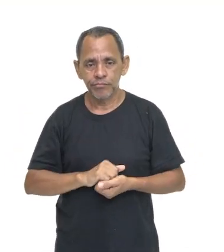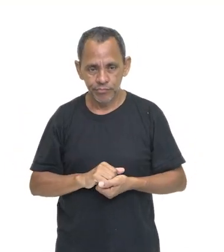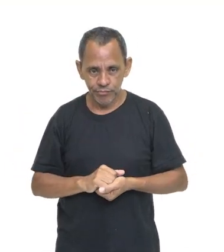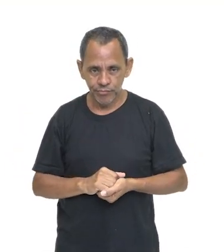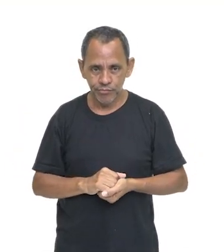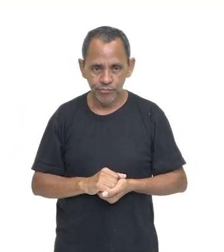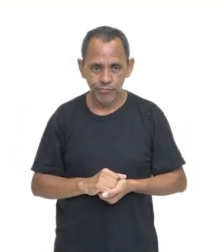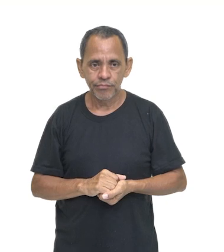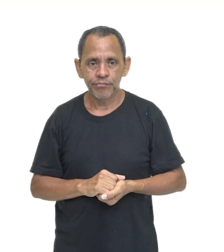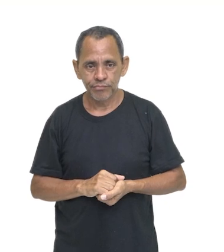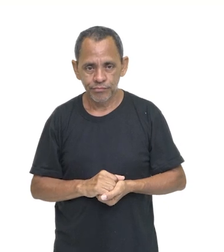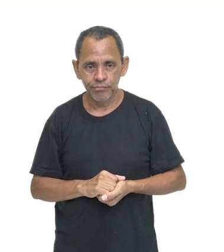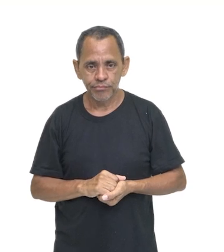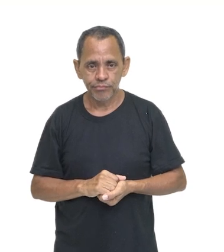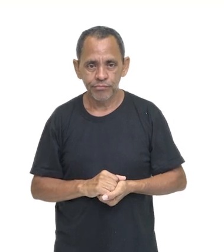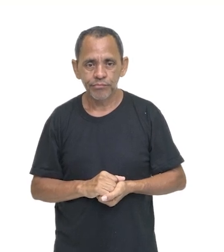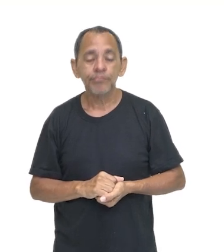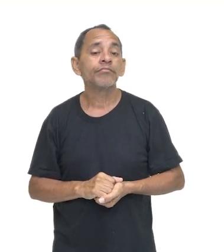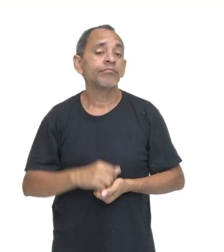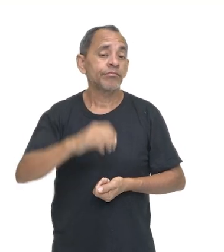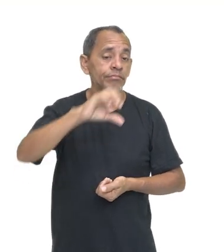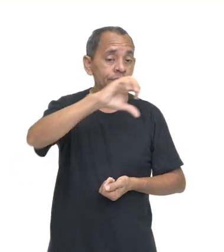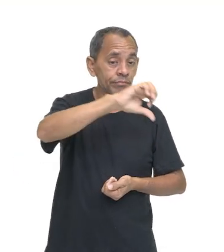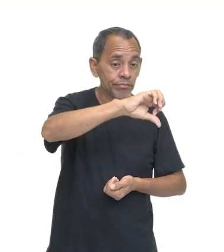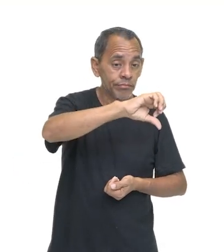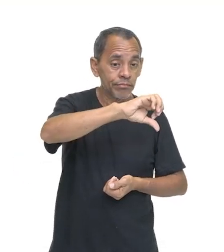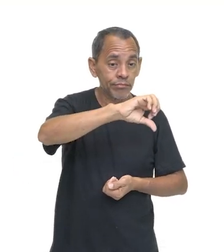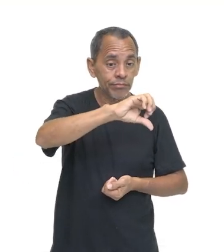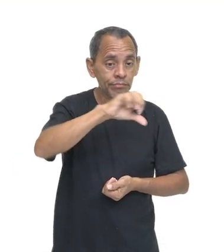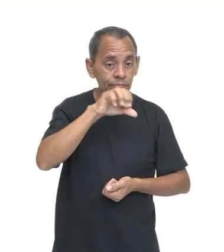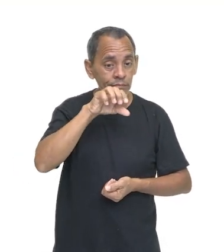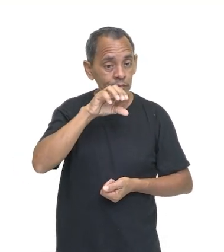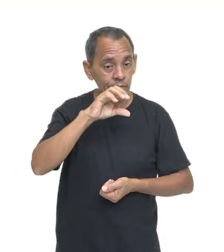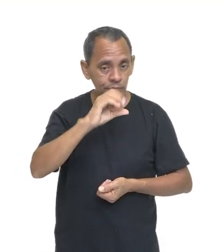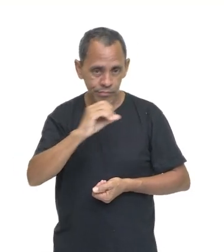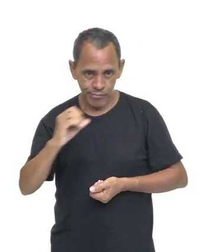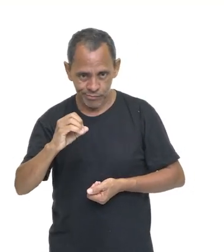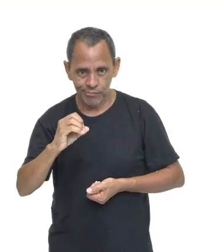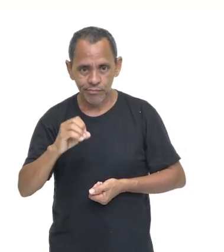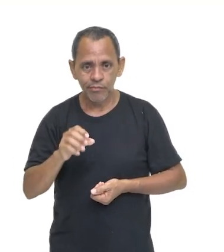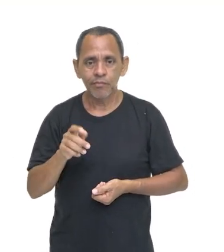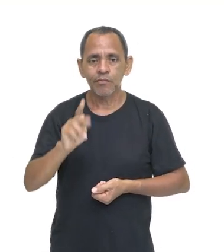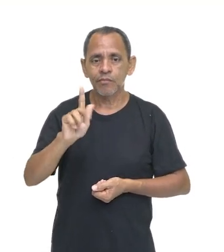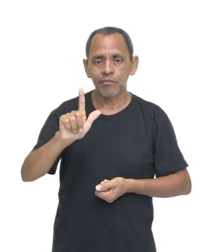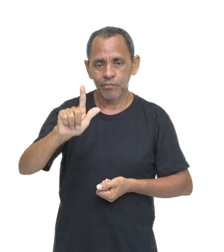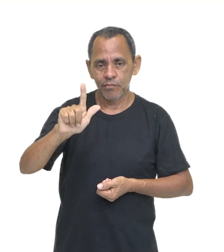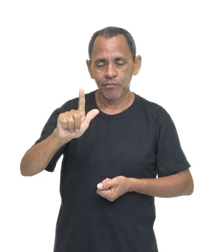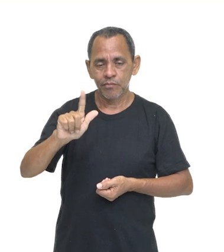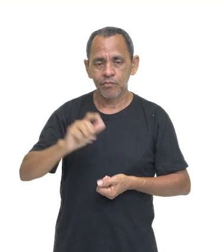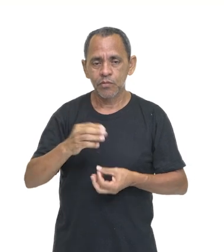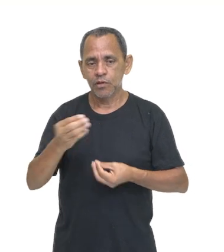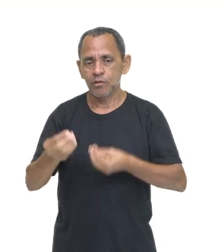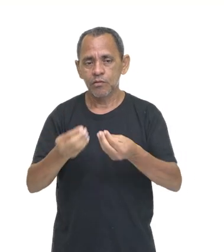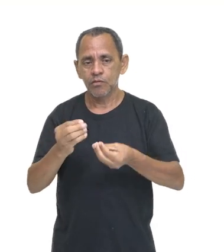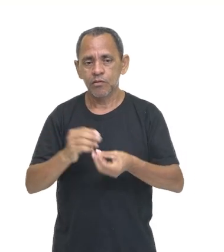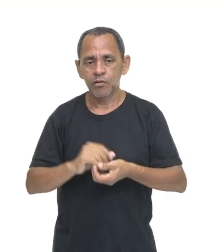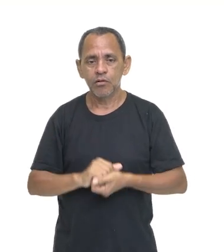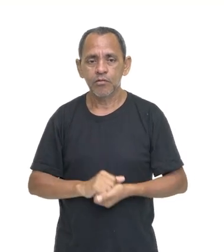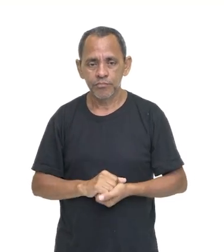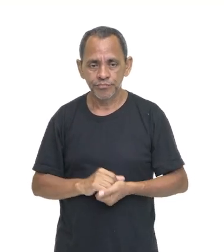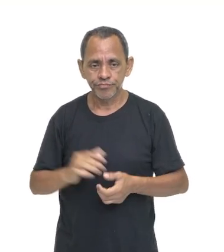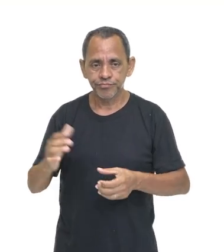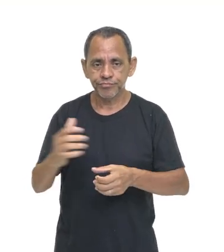9.000 quilogramas, certo? Se eu quero saber isso em arroba, quanto é 9 toneladas, ou